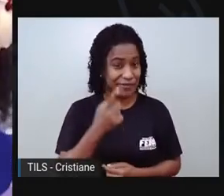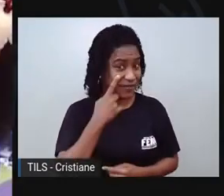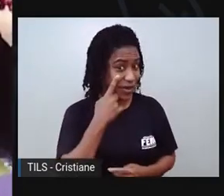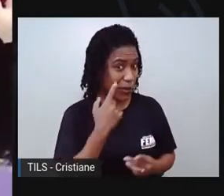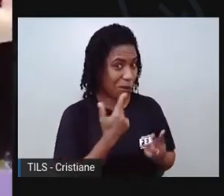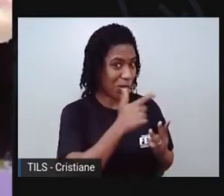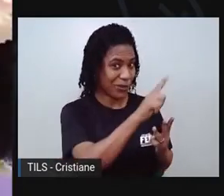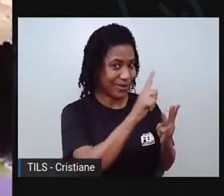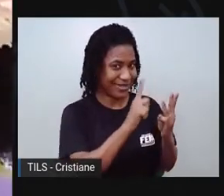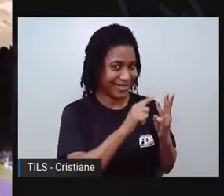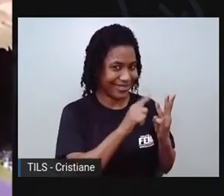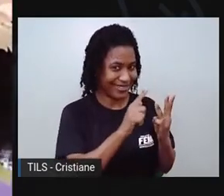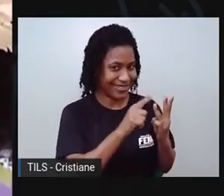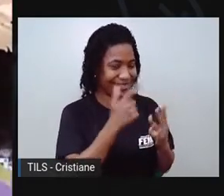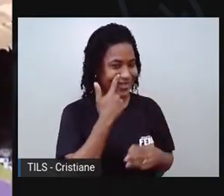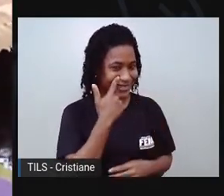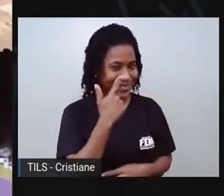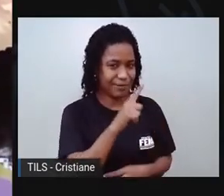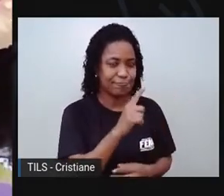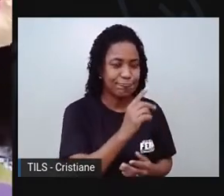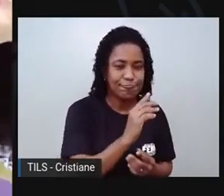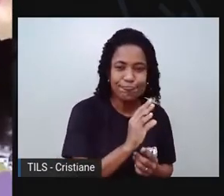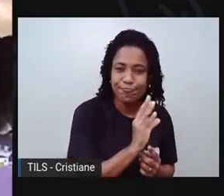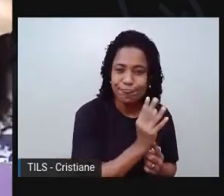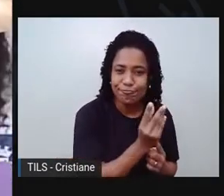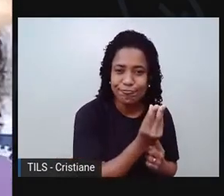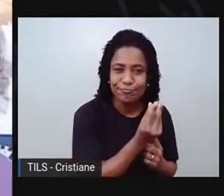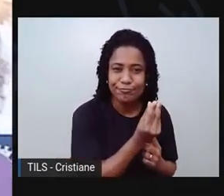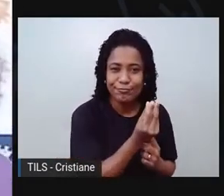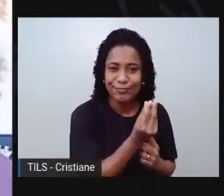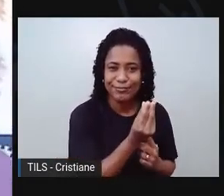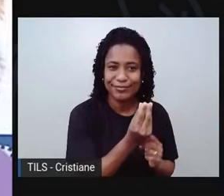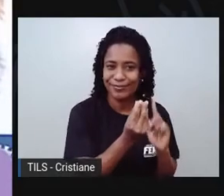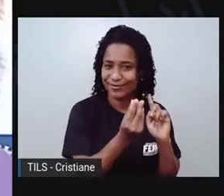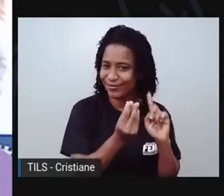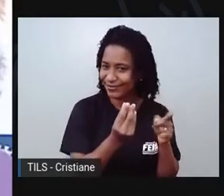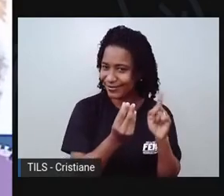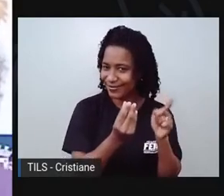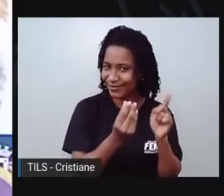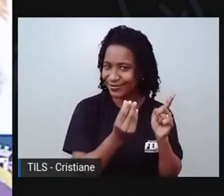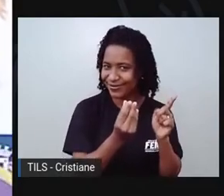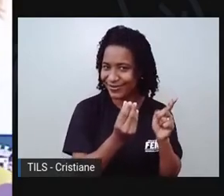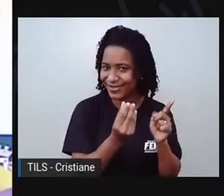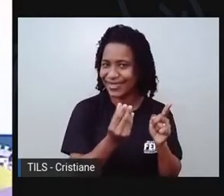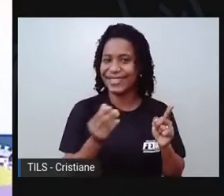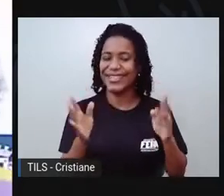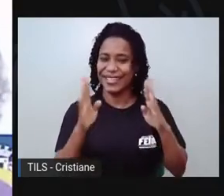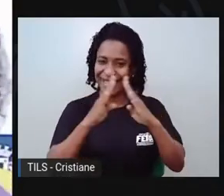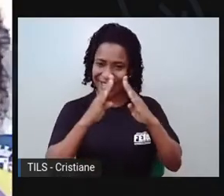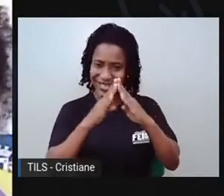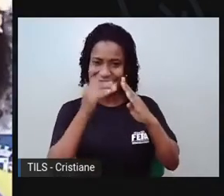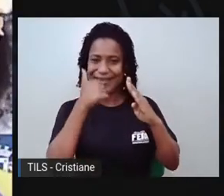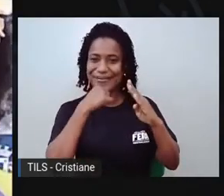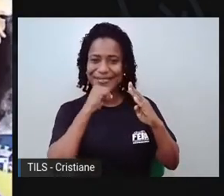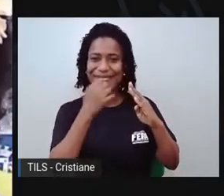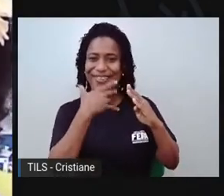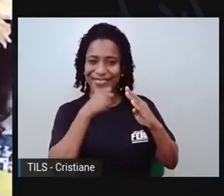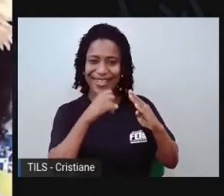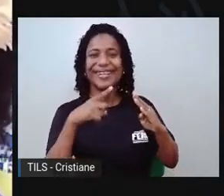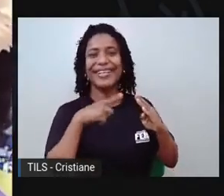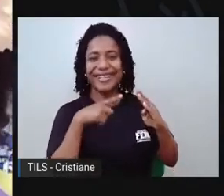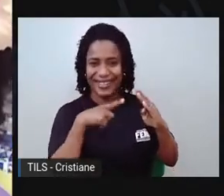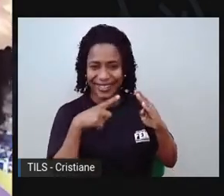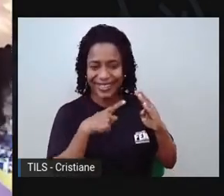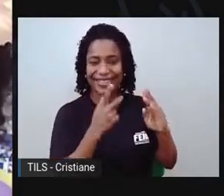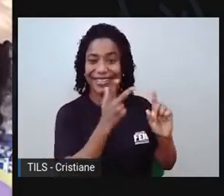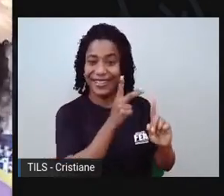escolher. Ah, eu vou escolher essa, porque essa tem no jardim da casa de meus pais. Que olha linda, só, que linda que ela